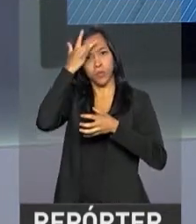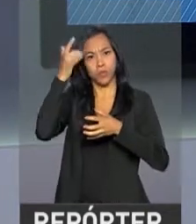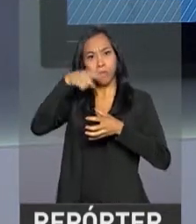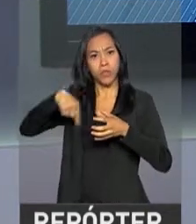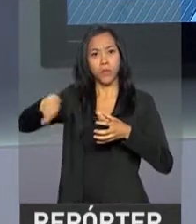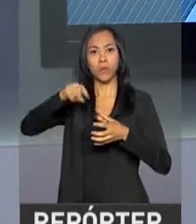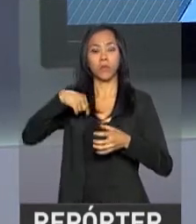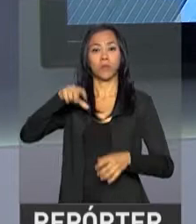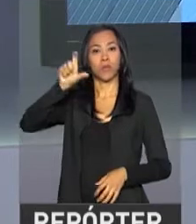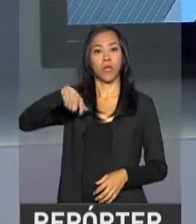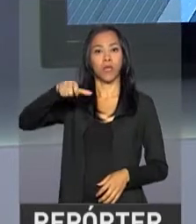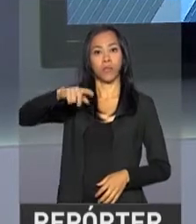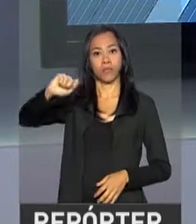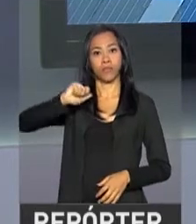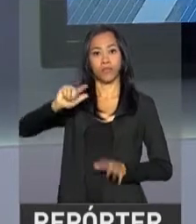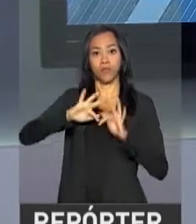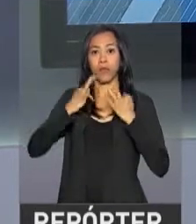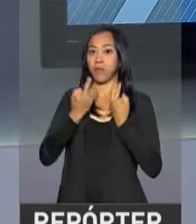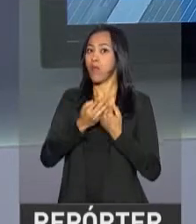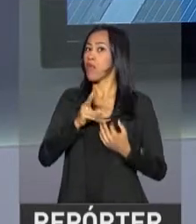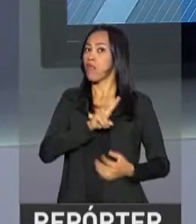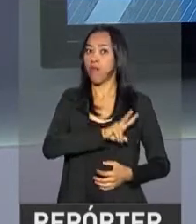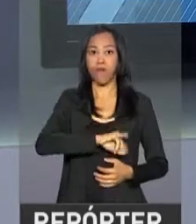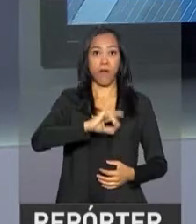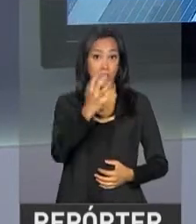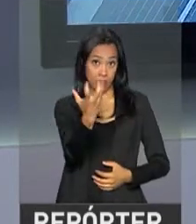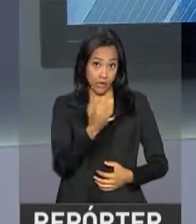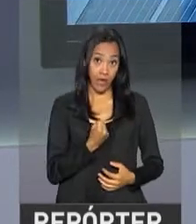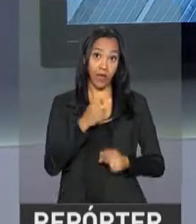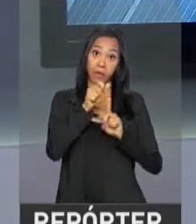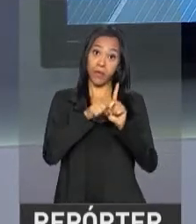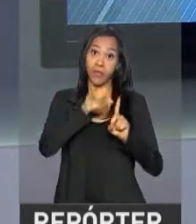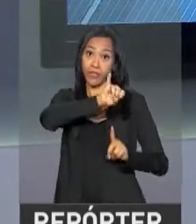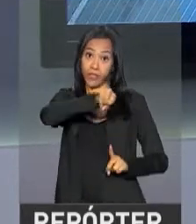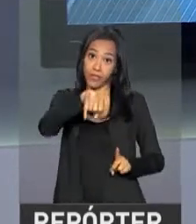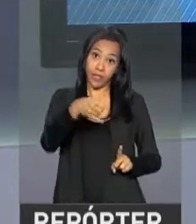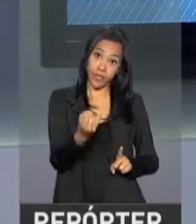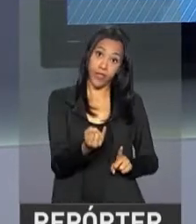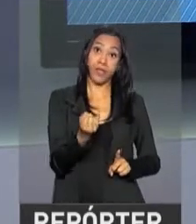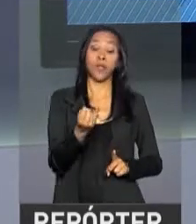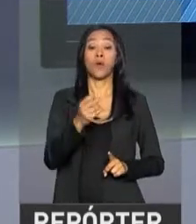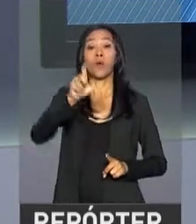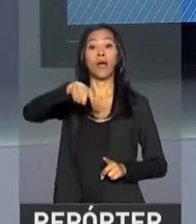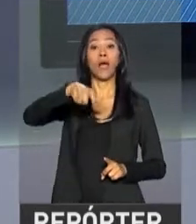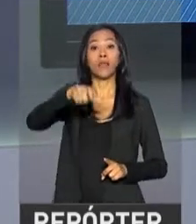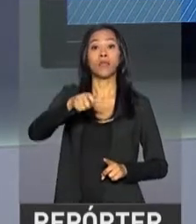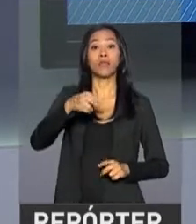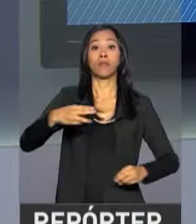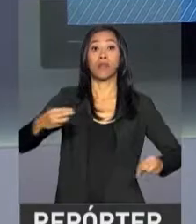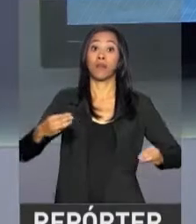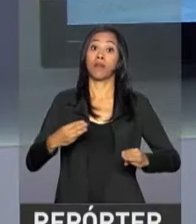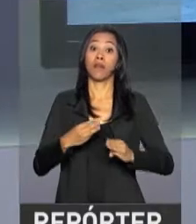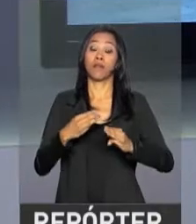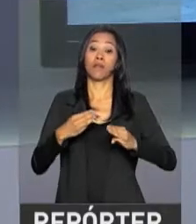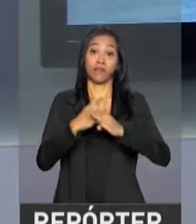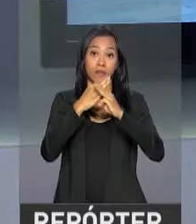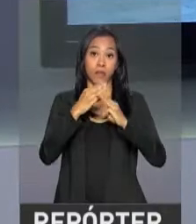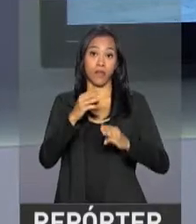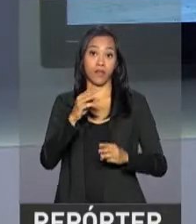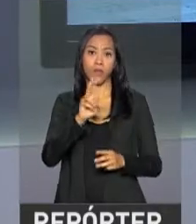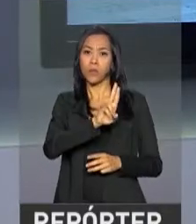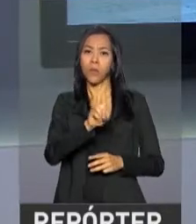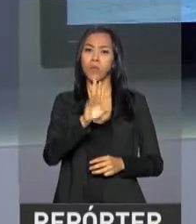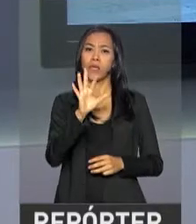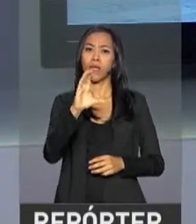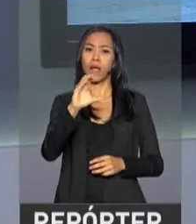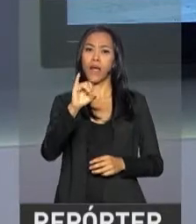não vai conseguir sacar a parcela de janeiro com o cartão da conta caixa fácil o repórter paulo la sálvia está no palácio